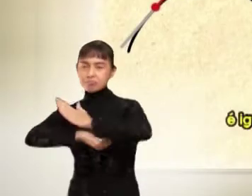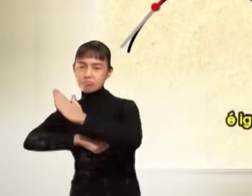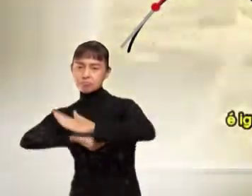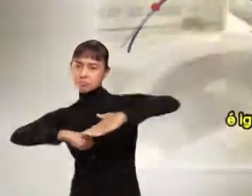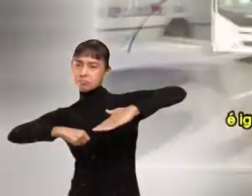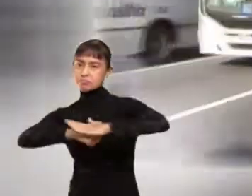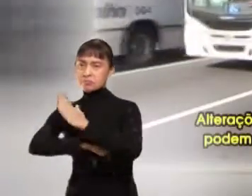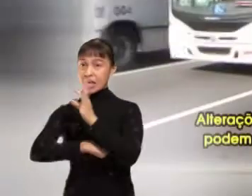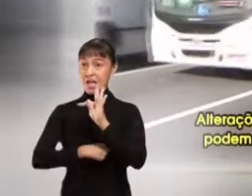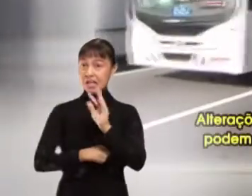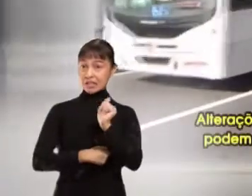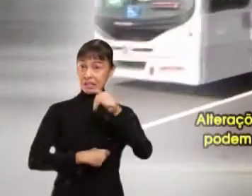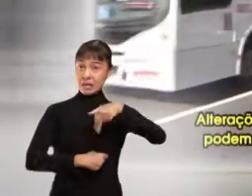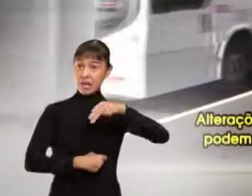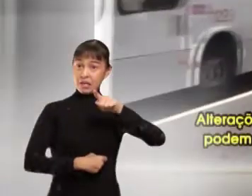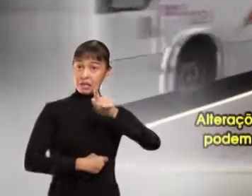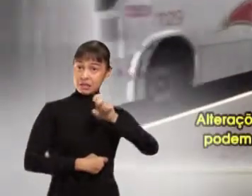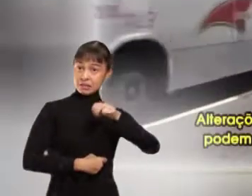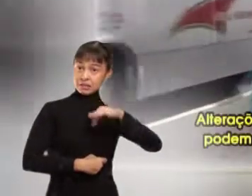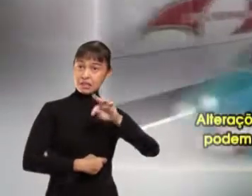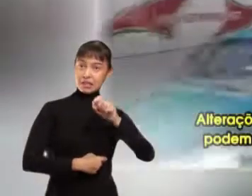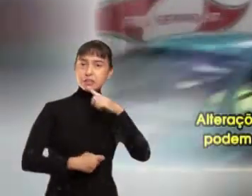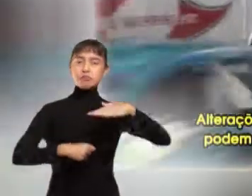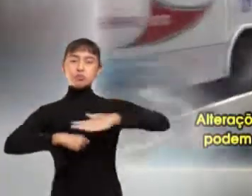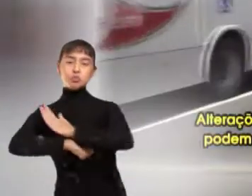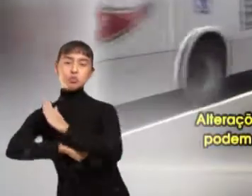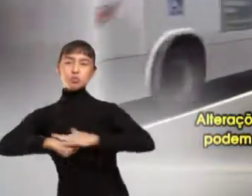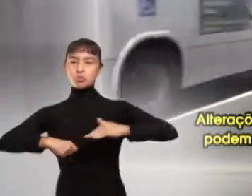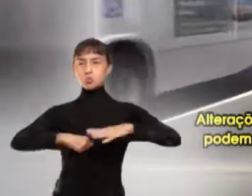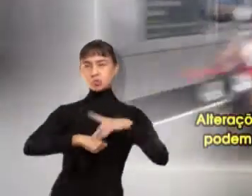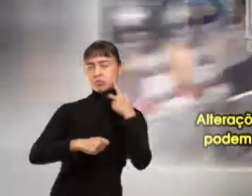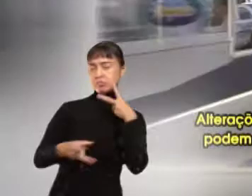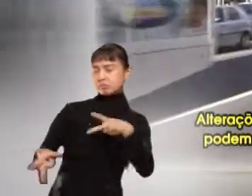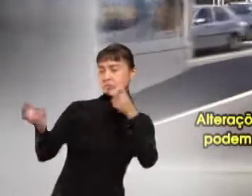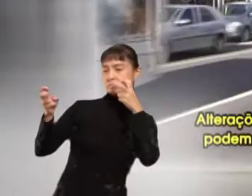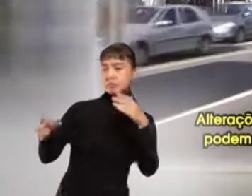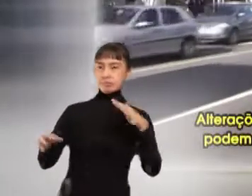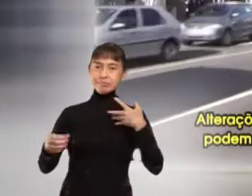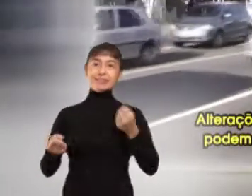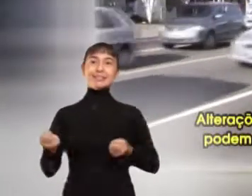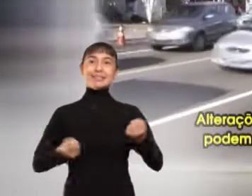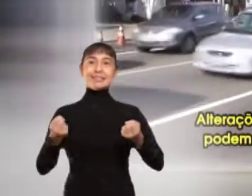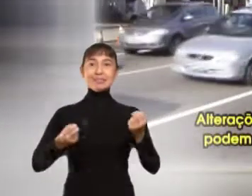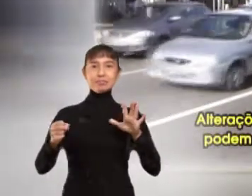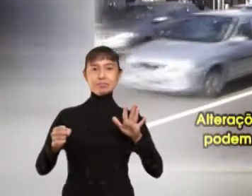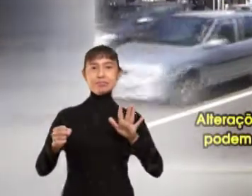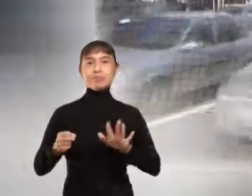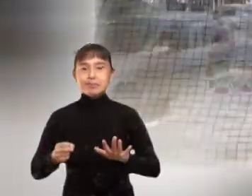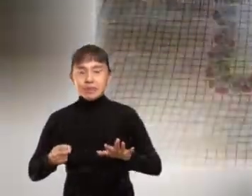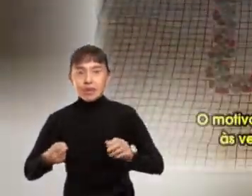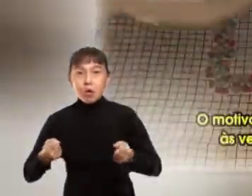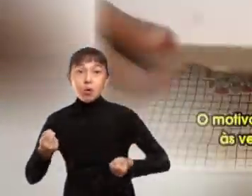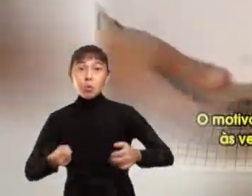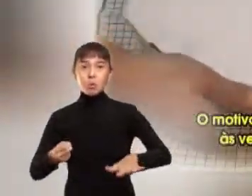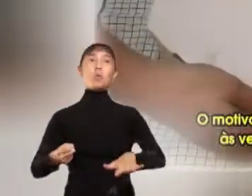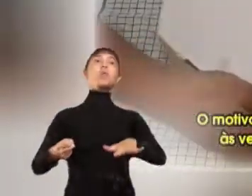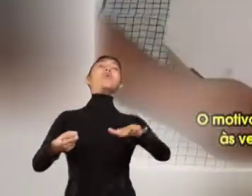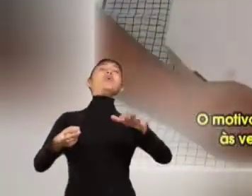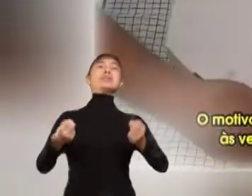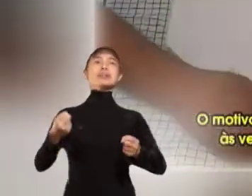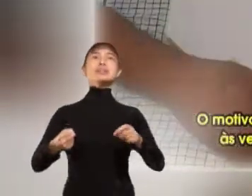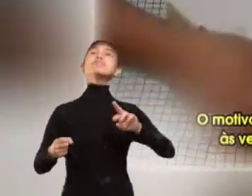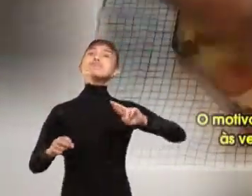cada ponto. Alterações bruscas de velocidade podem ter efeitos inesperados. O